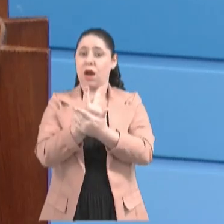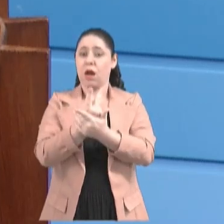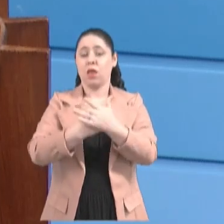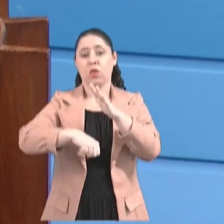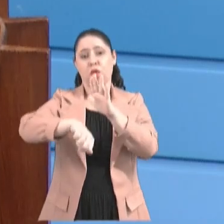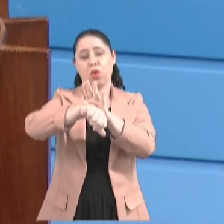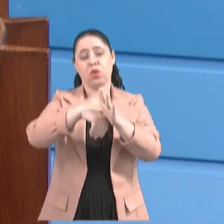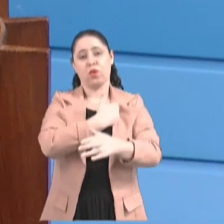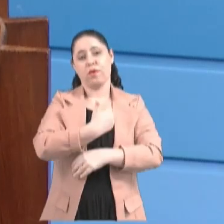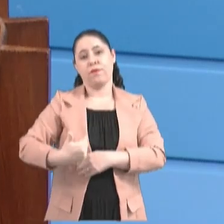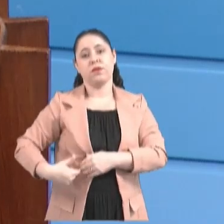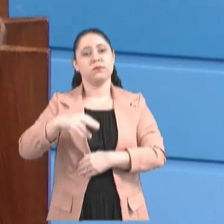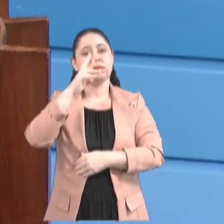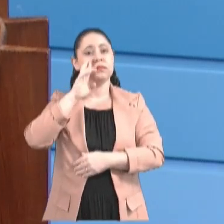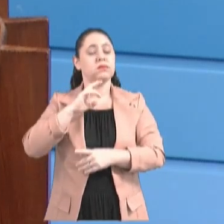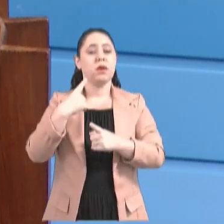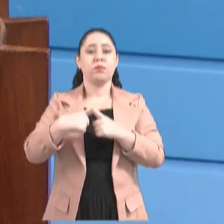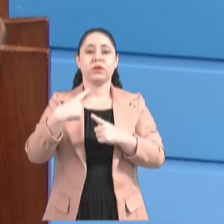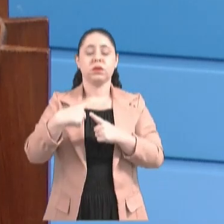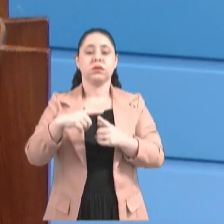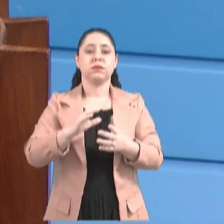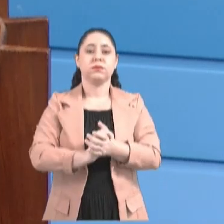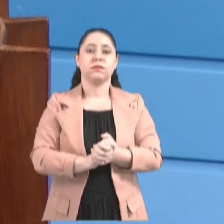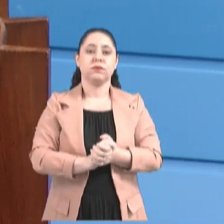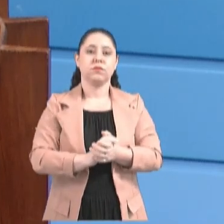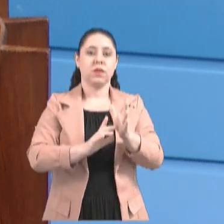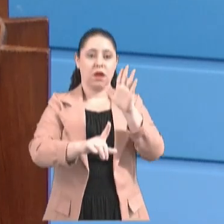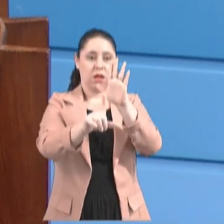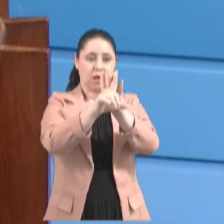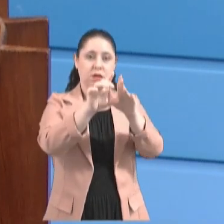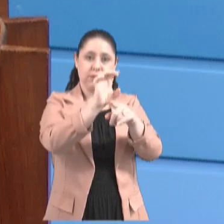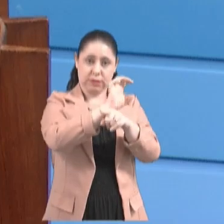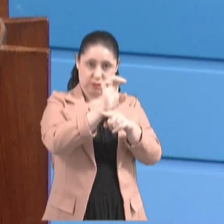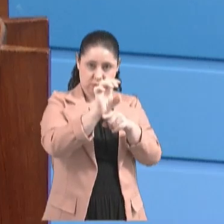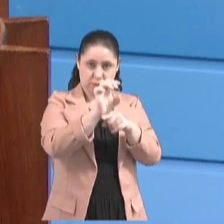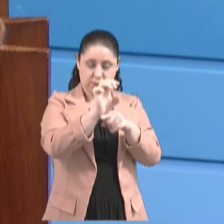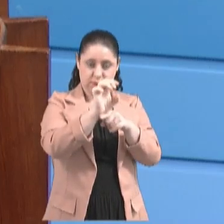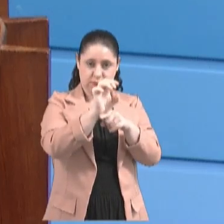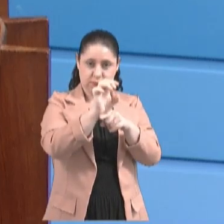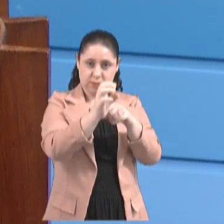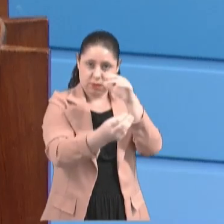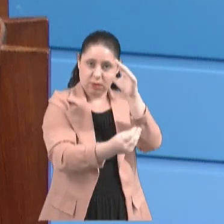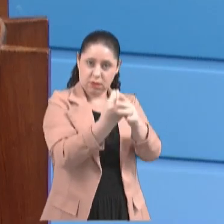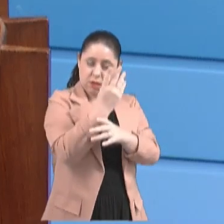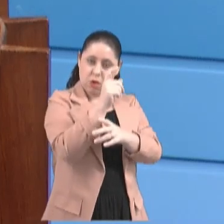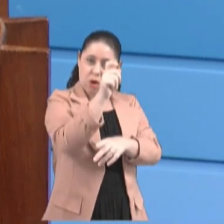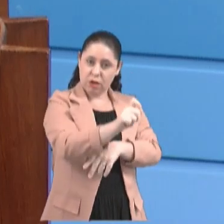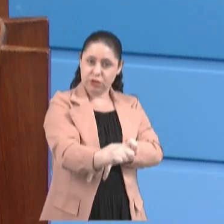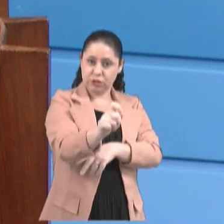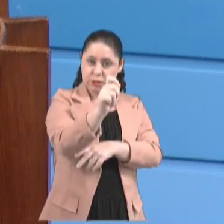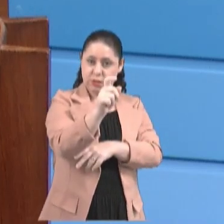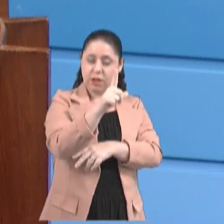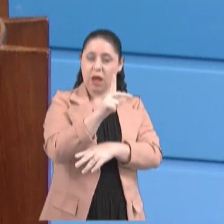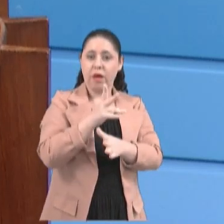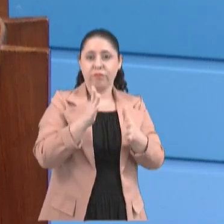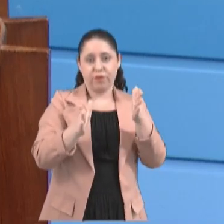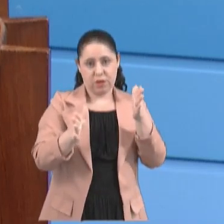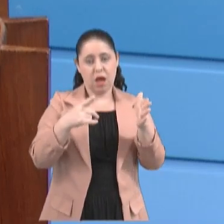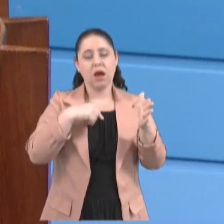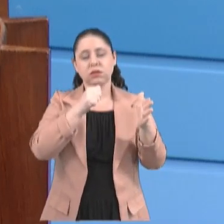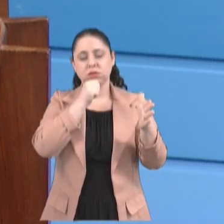do governador Eduardo Riedel. Por quê? A lei estadual que criou a agência e é